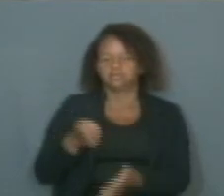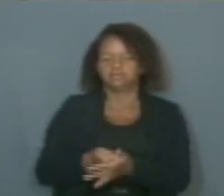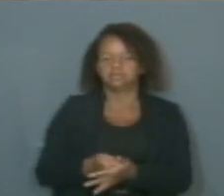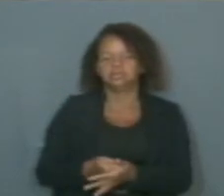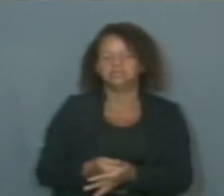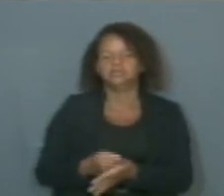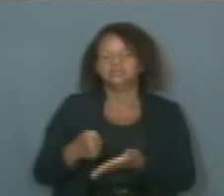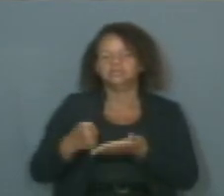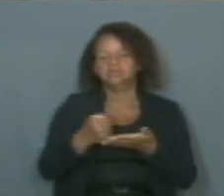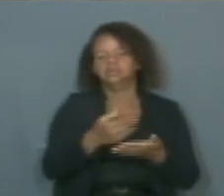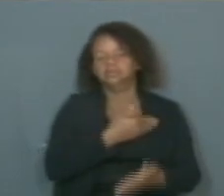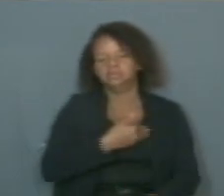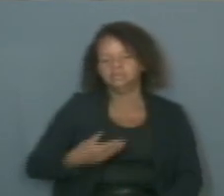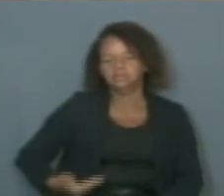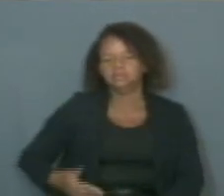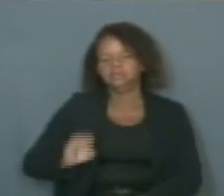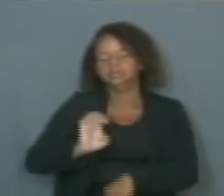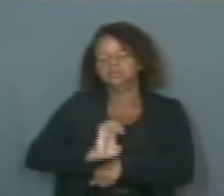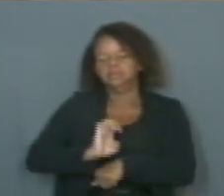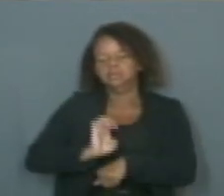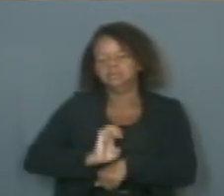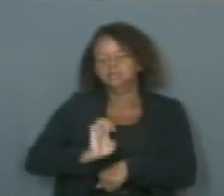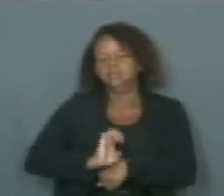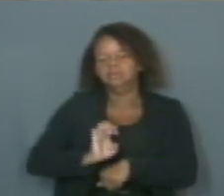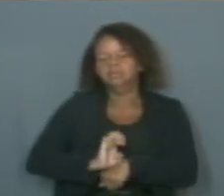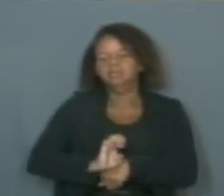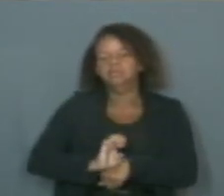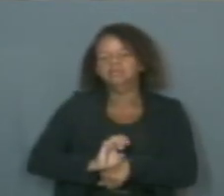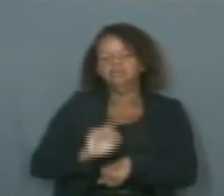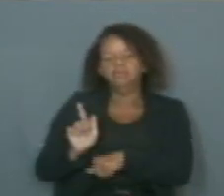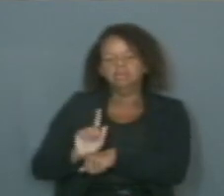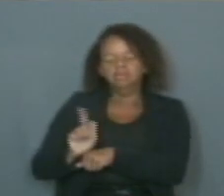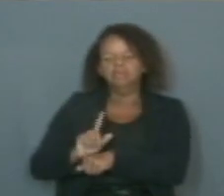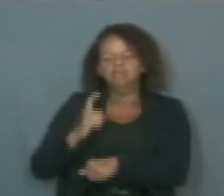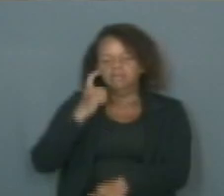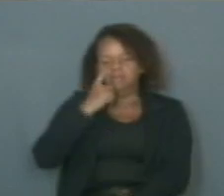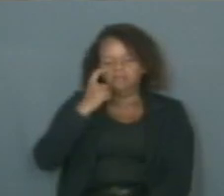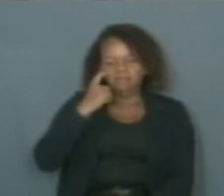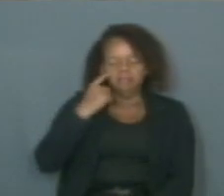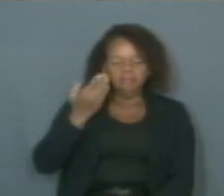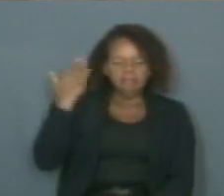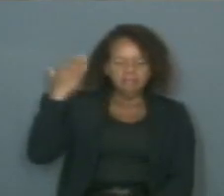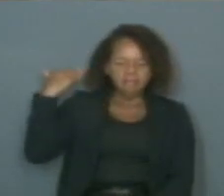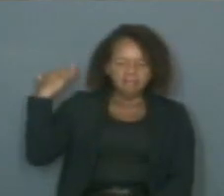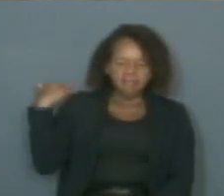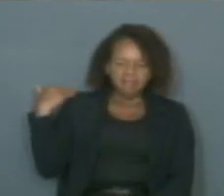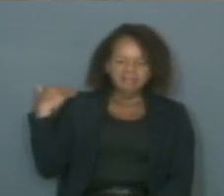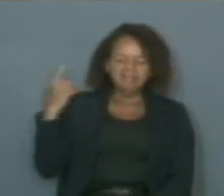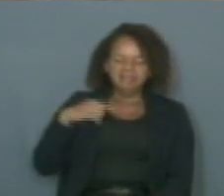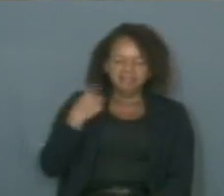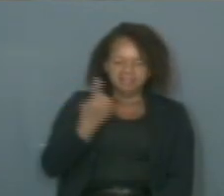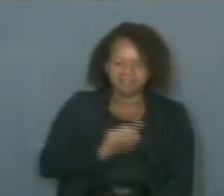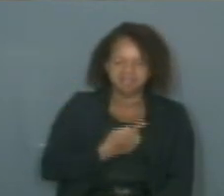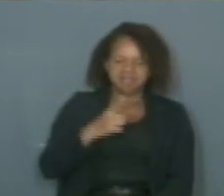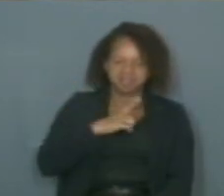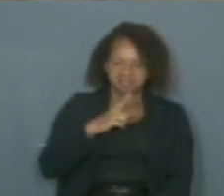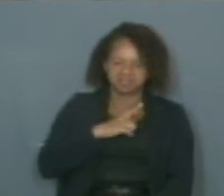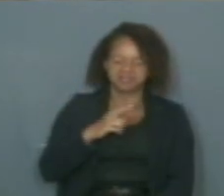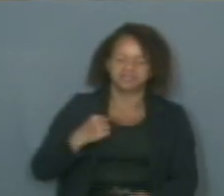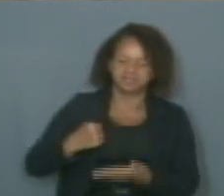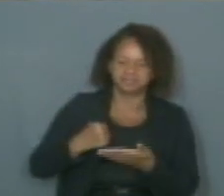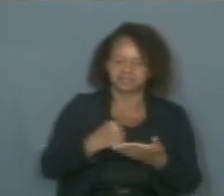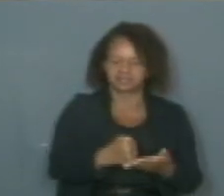a ajuda do governo estadual, na gestão Paulo Câmara, lá atrás, a gente teve o